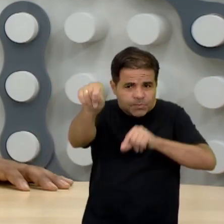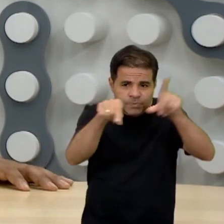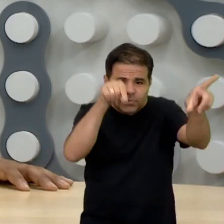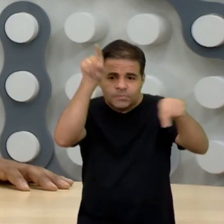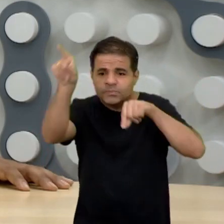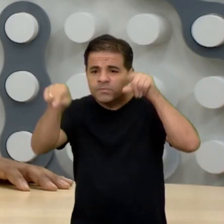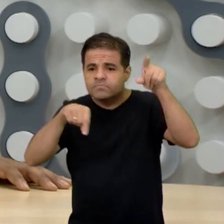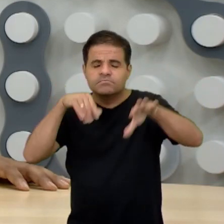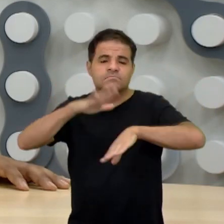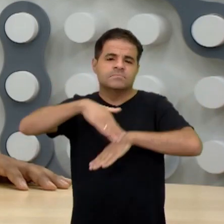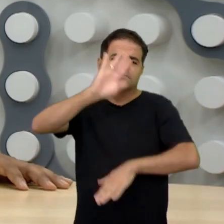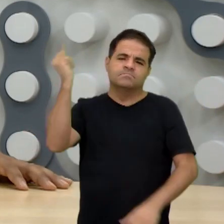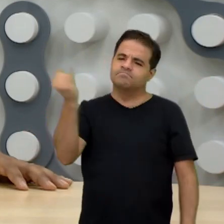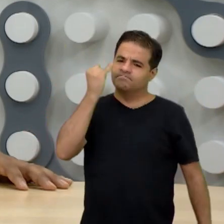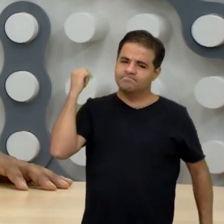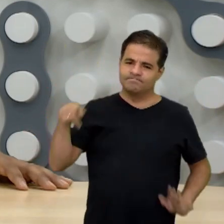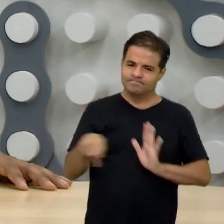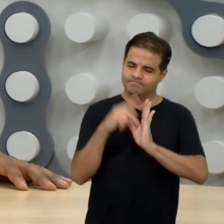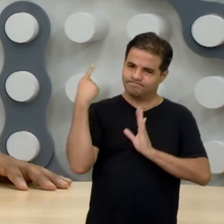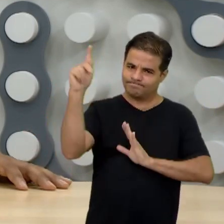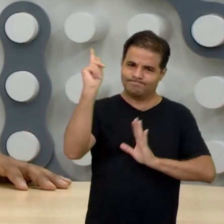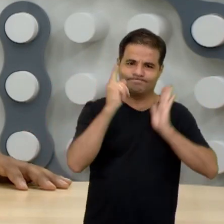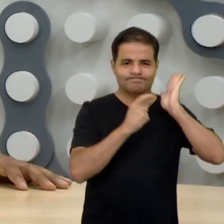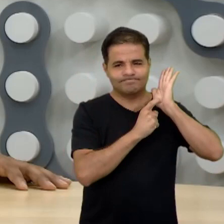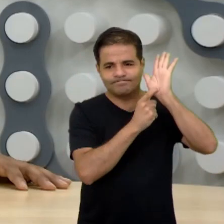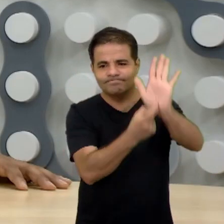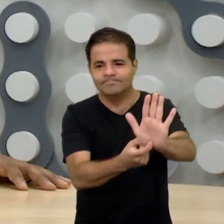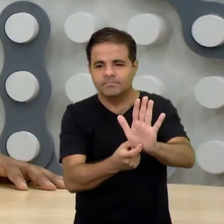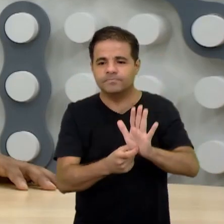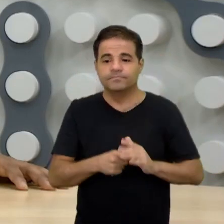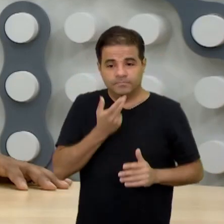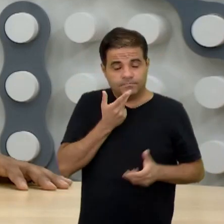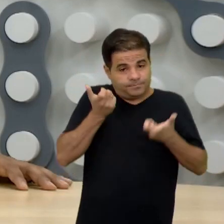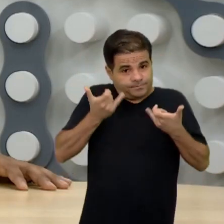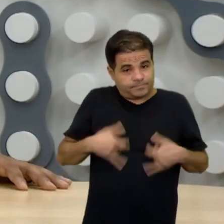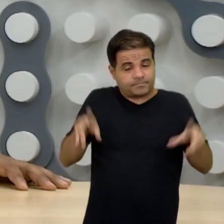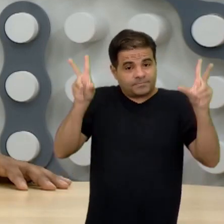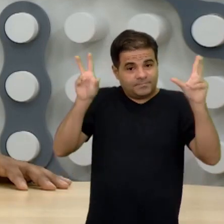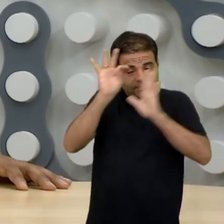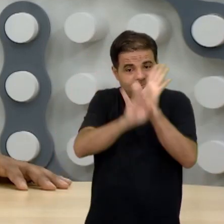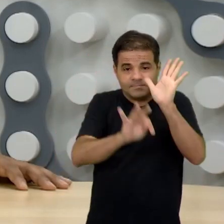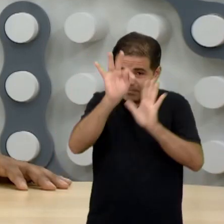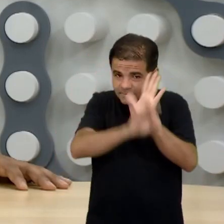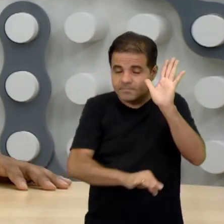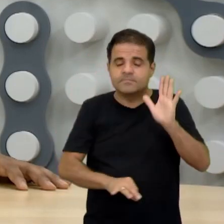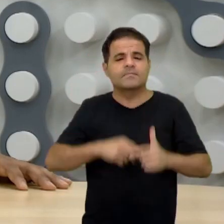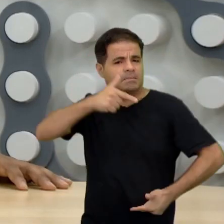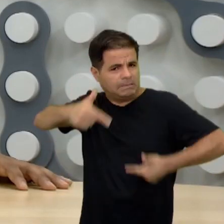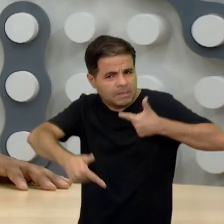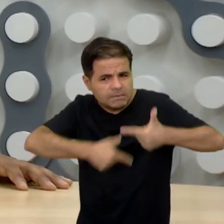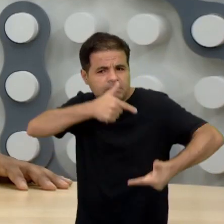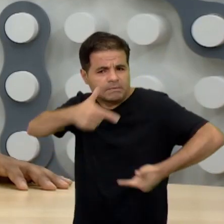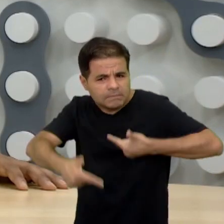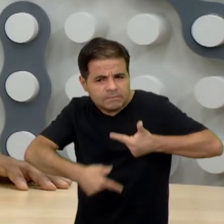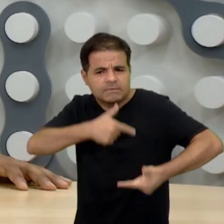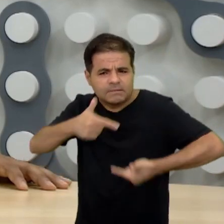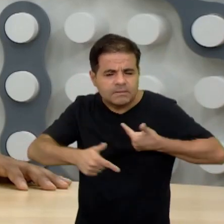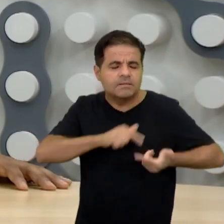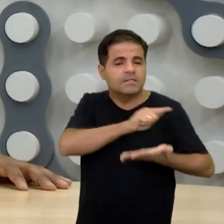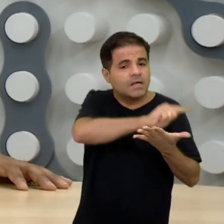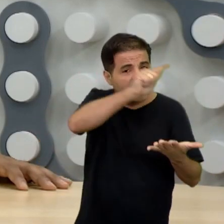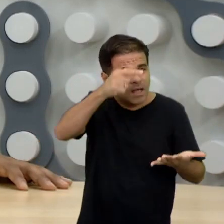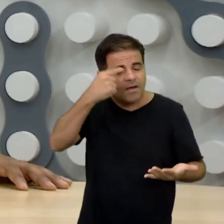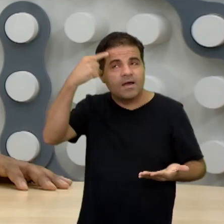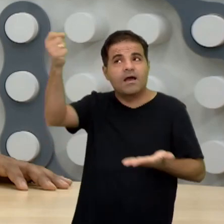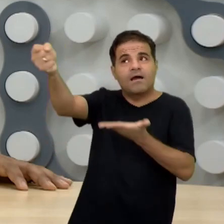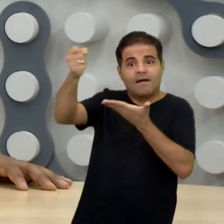o que é importante fazer parte daquela exposição. Como a gente está falando de textos e está falando de trabalho jornalístico, então a gente vai